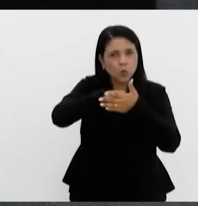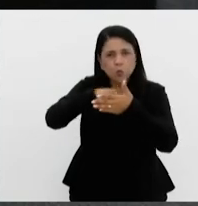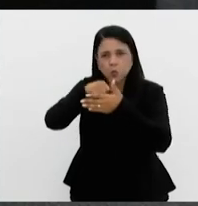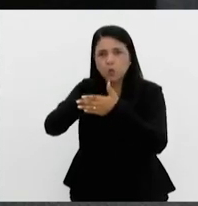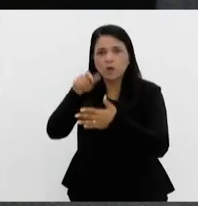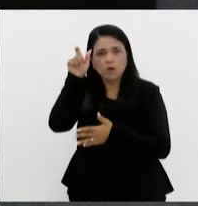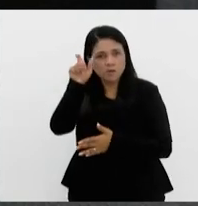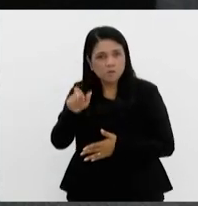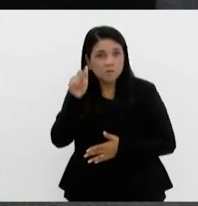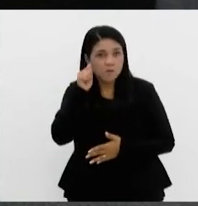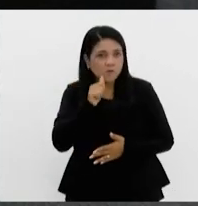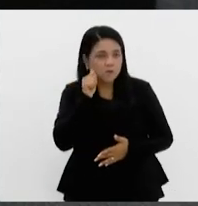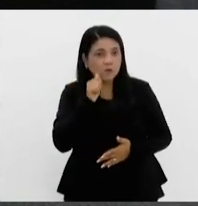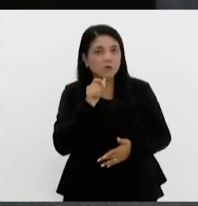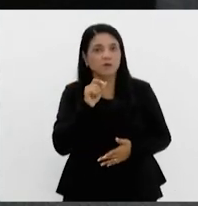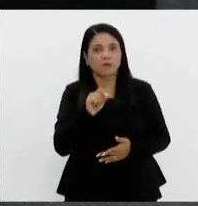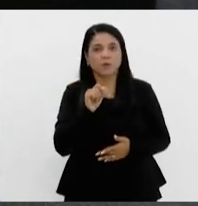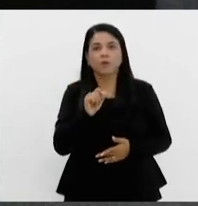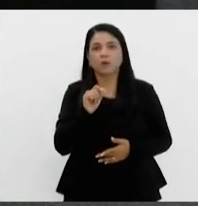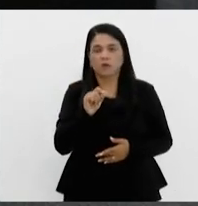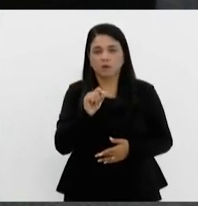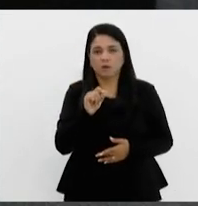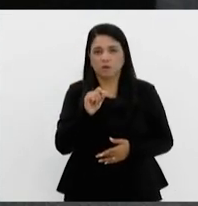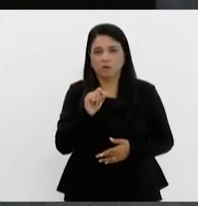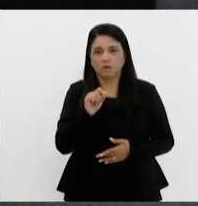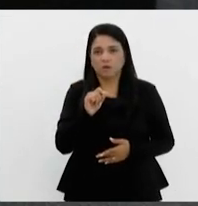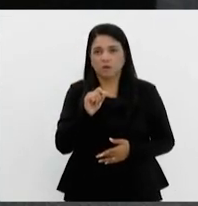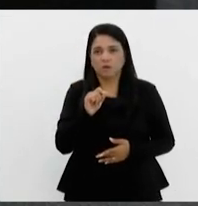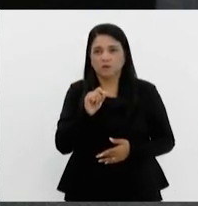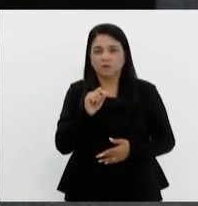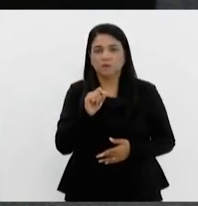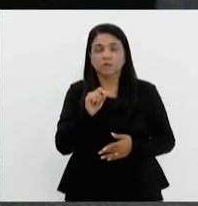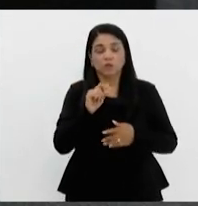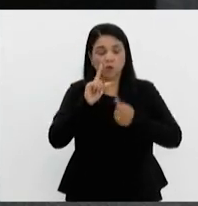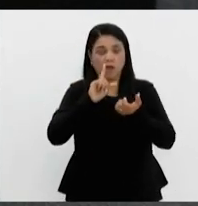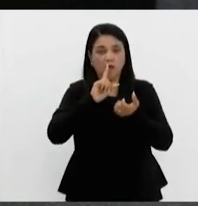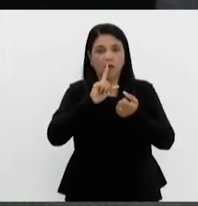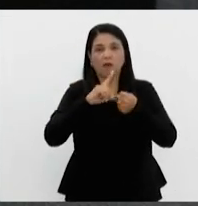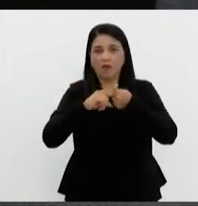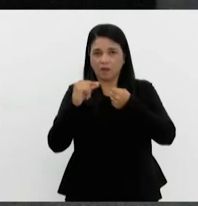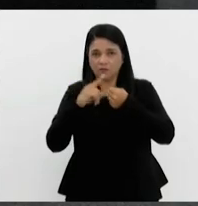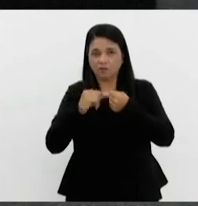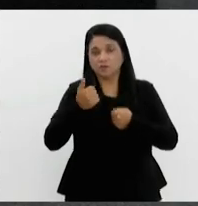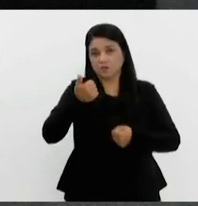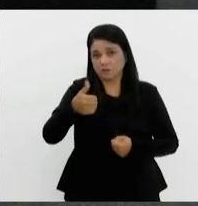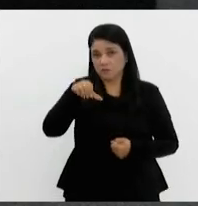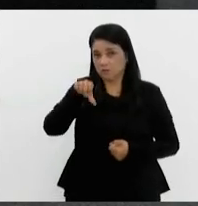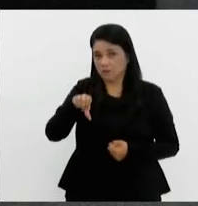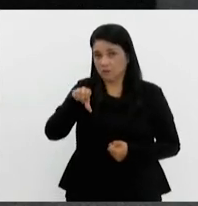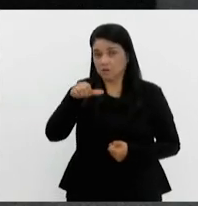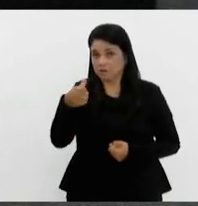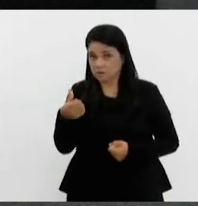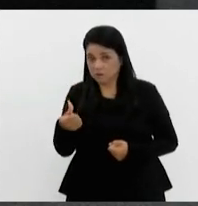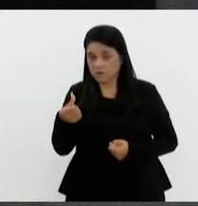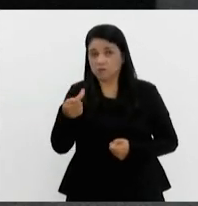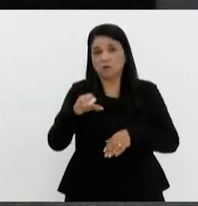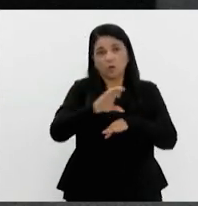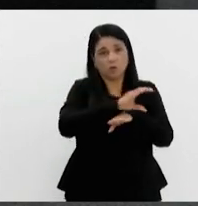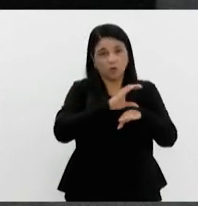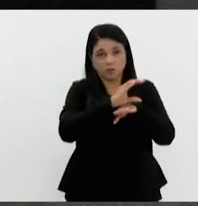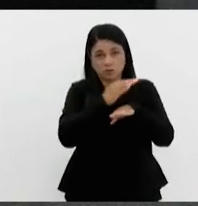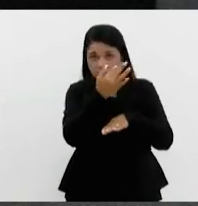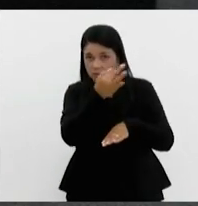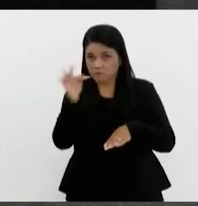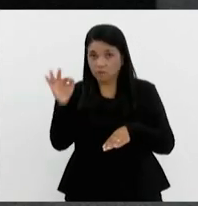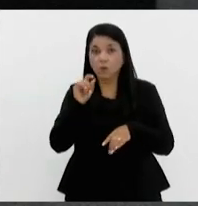mulheres, que reside no artigo 196 da Constituição Federal, que